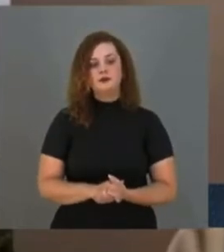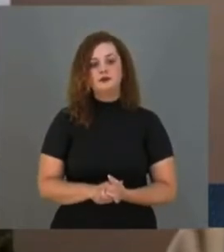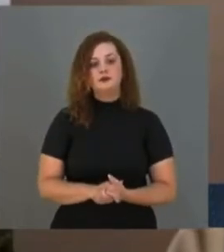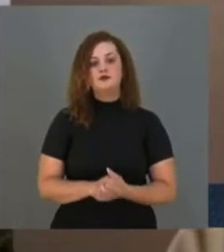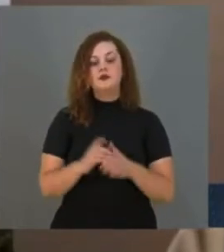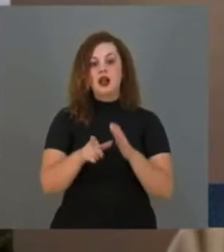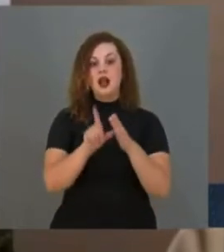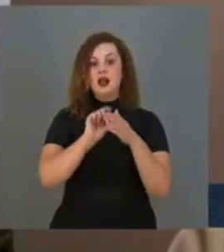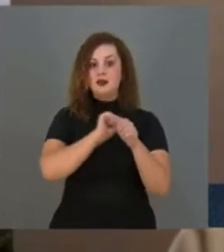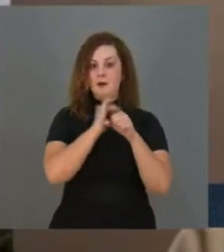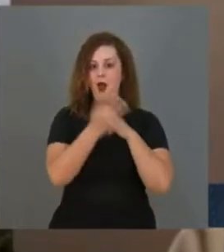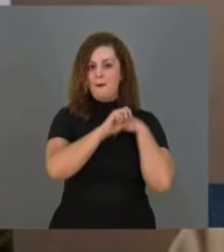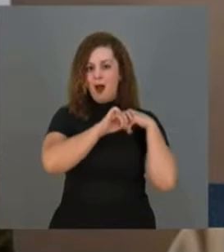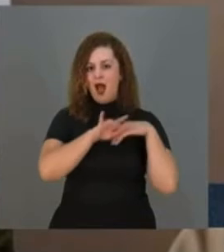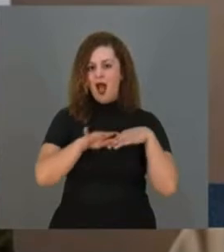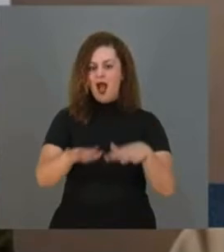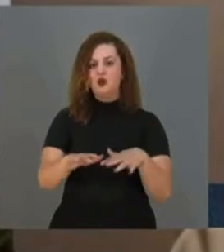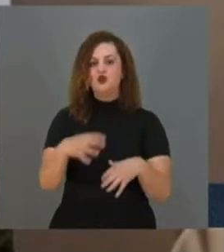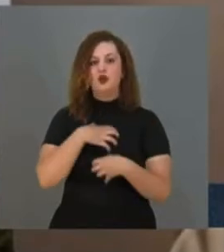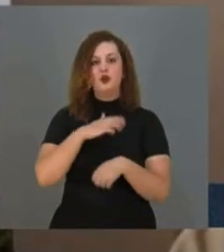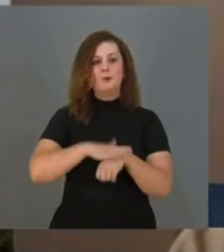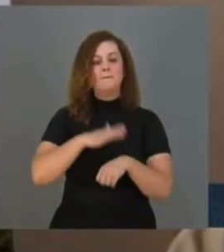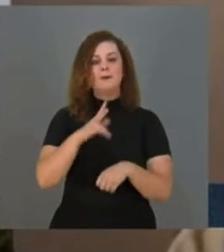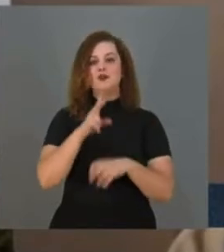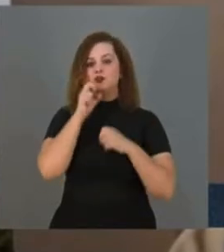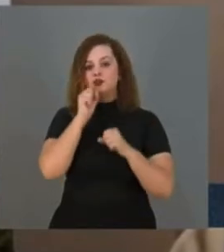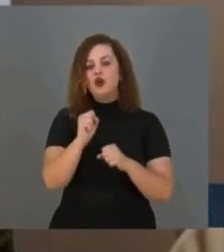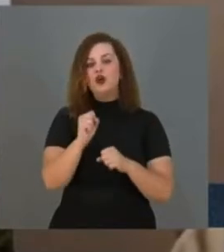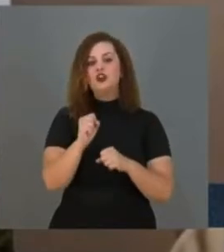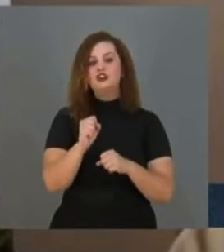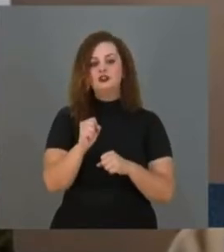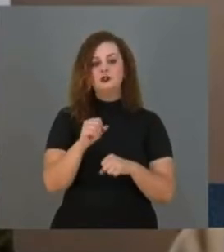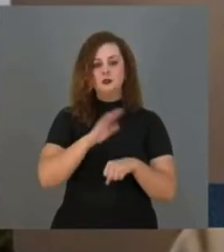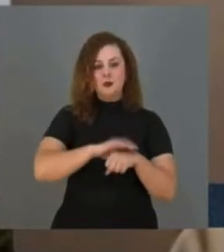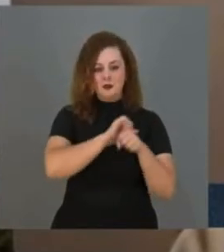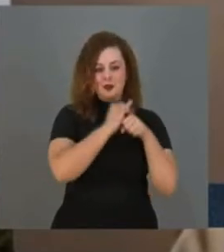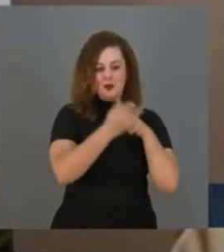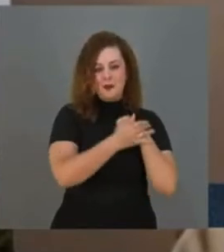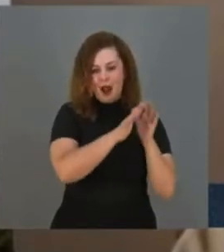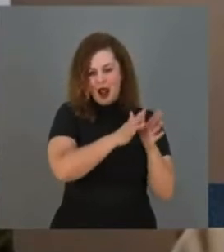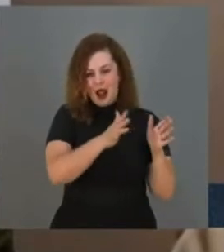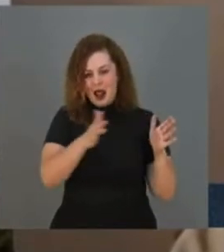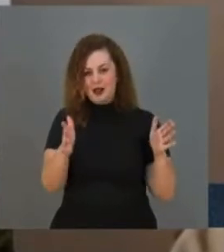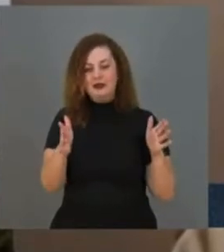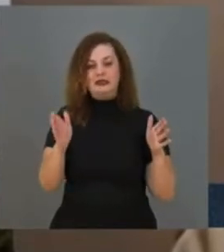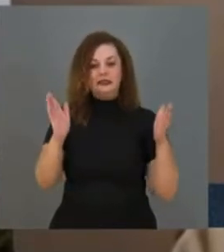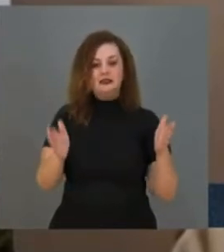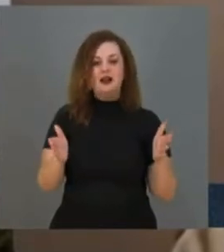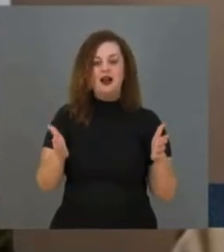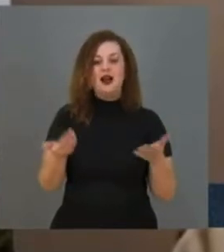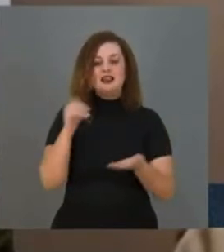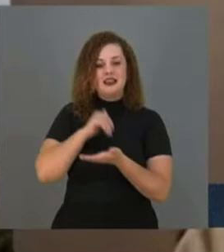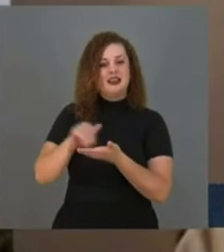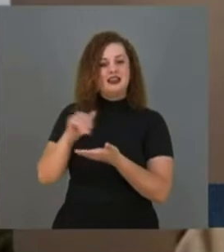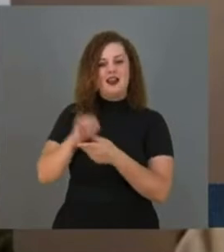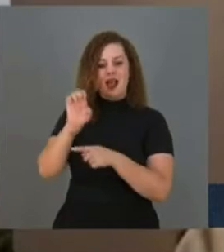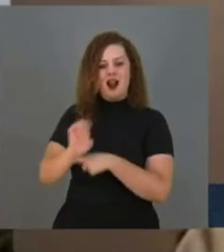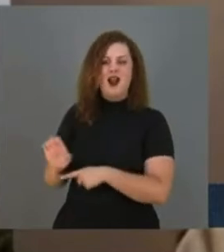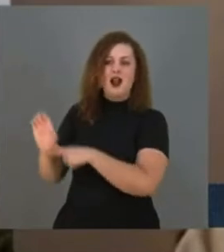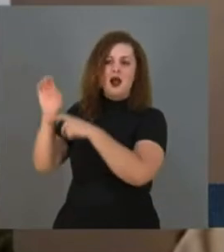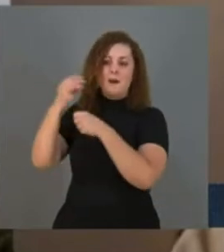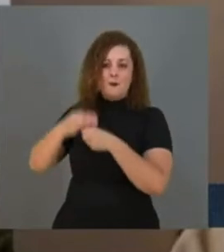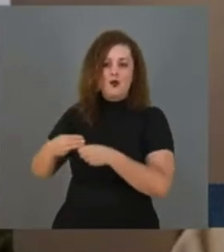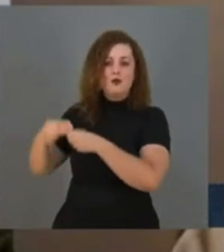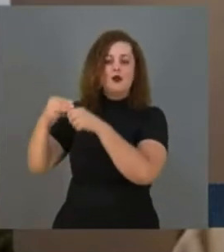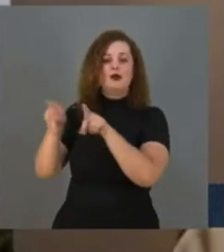antes da pandemia, mas de forma mais intensiva durante esse período, houve uma ampla adesão das secretarias estaduais e